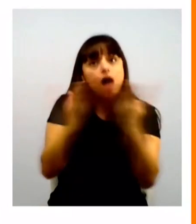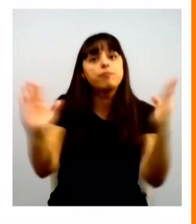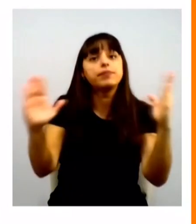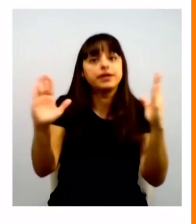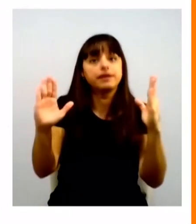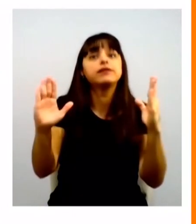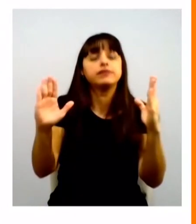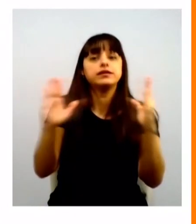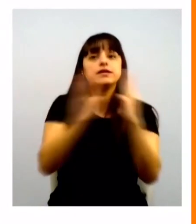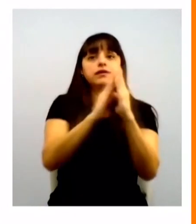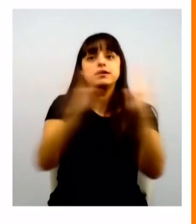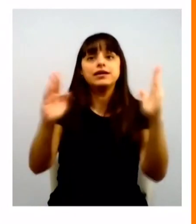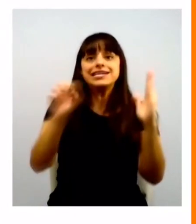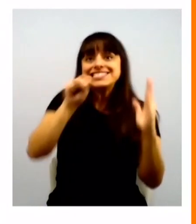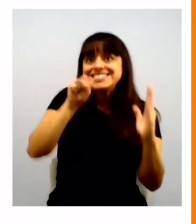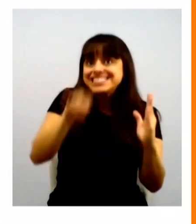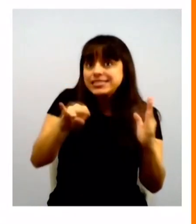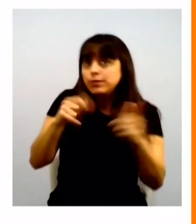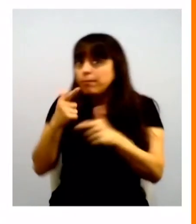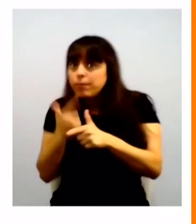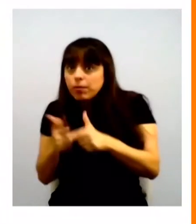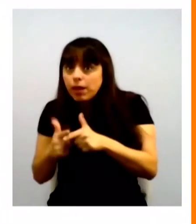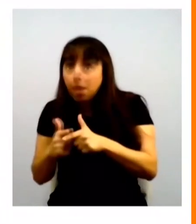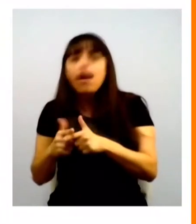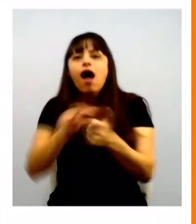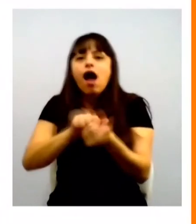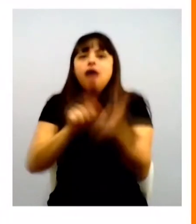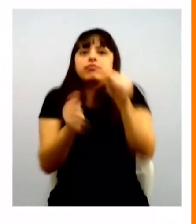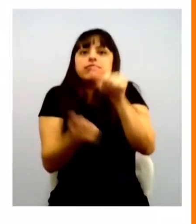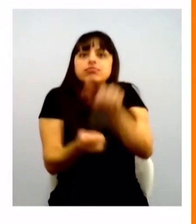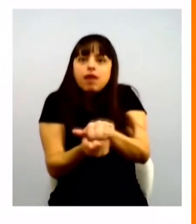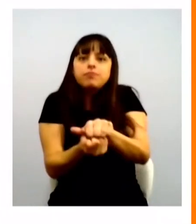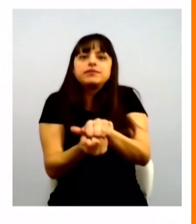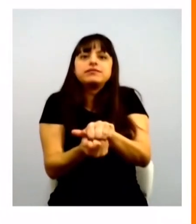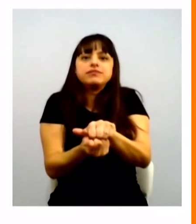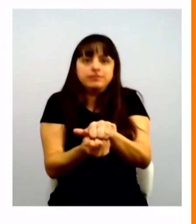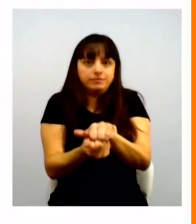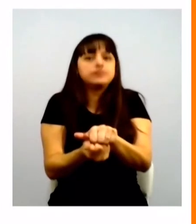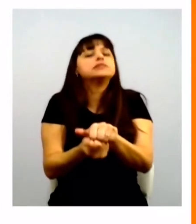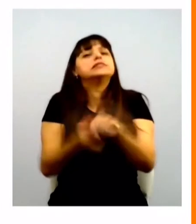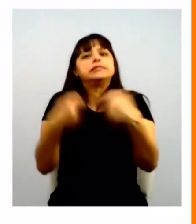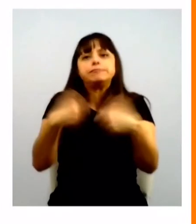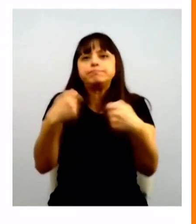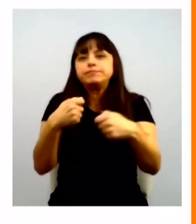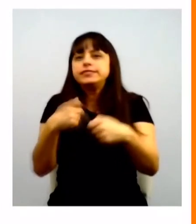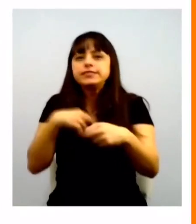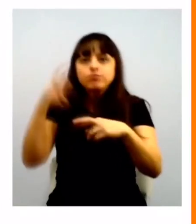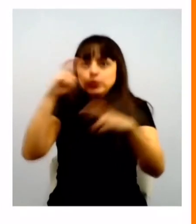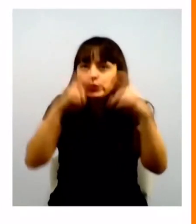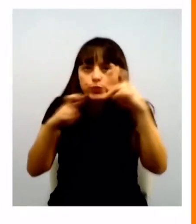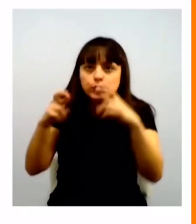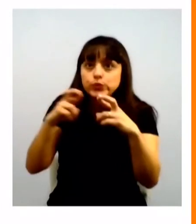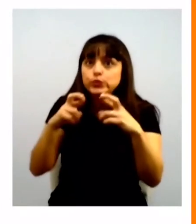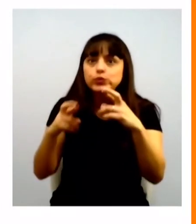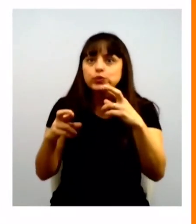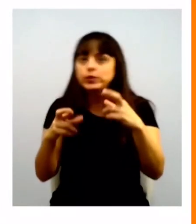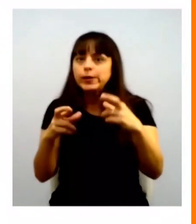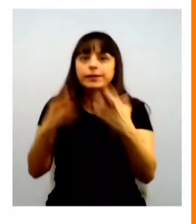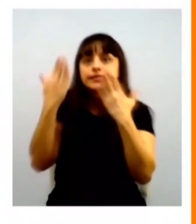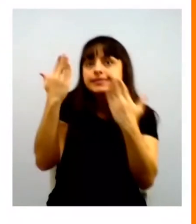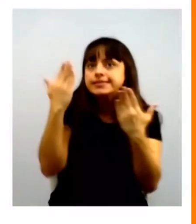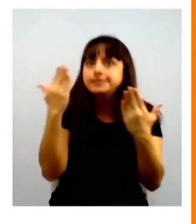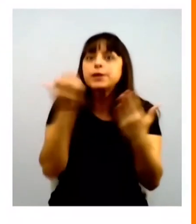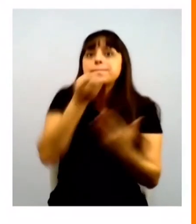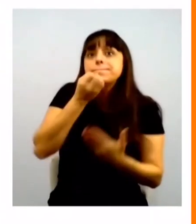adaptar coisas, mas, sobre todo, os eixos mais importantes da crise do Covid-19, que